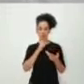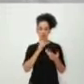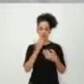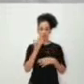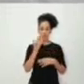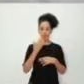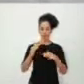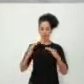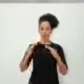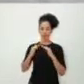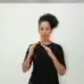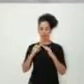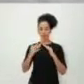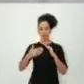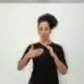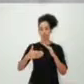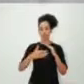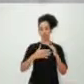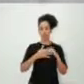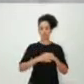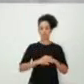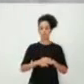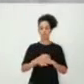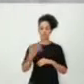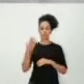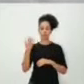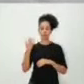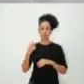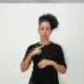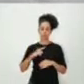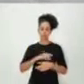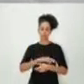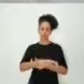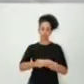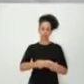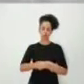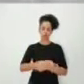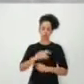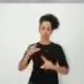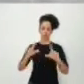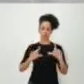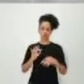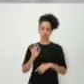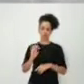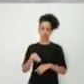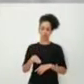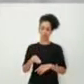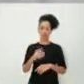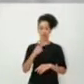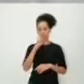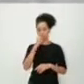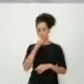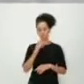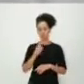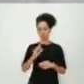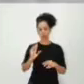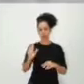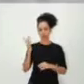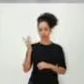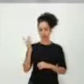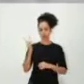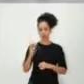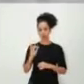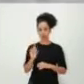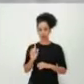casas antes nós tínhamos aí uma parceria com a TV TEM me parece que isso não tem acontecido se não tem